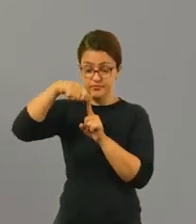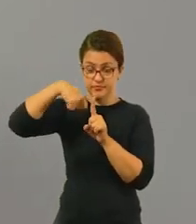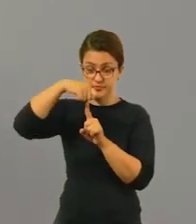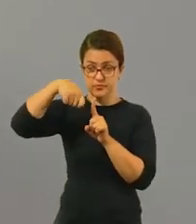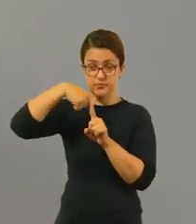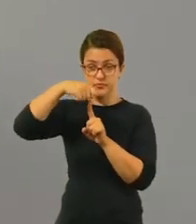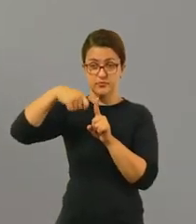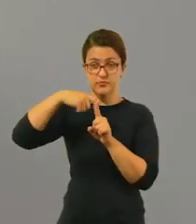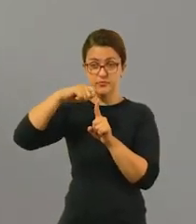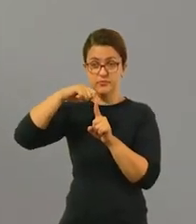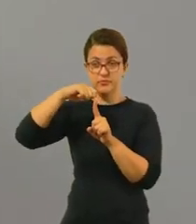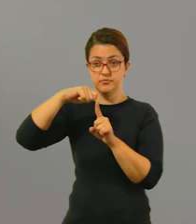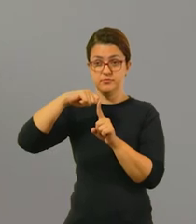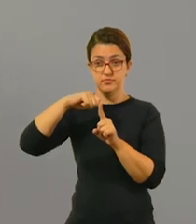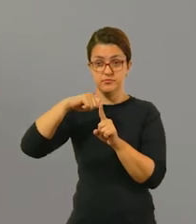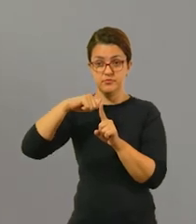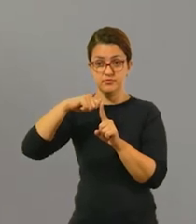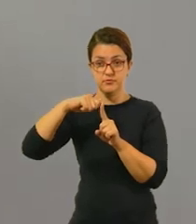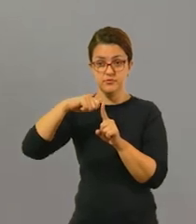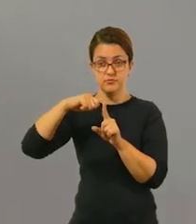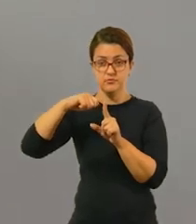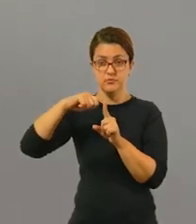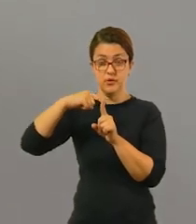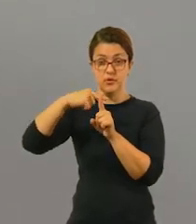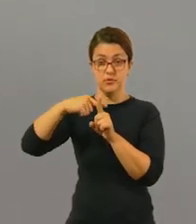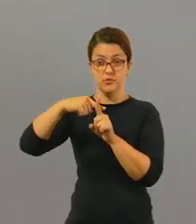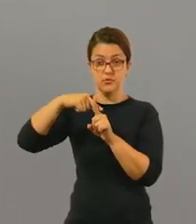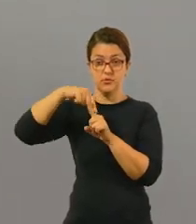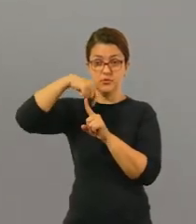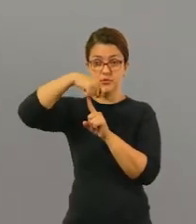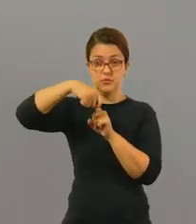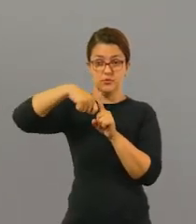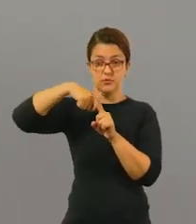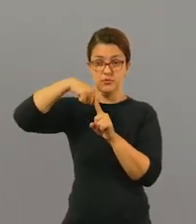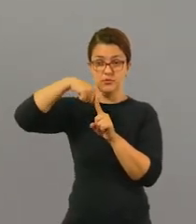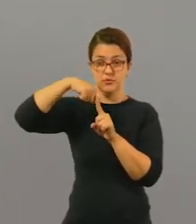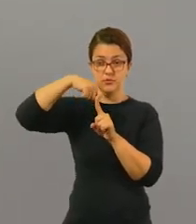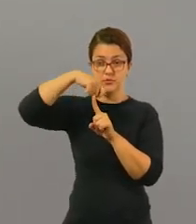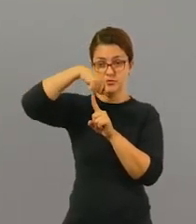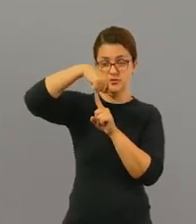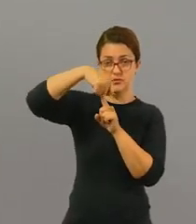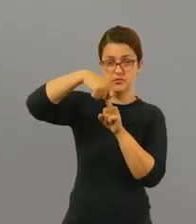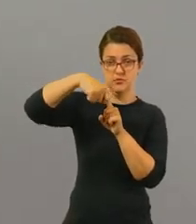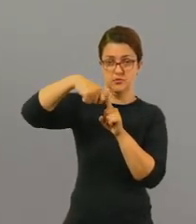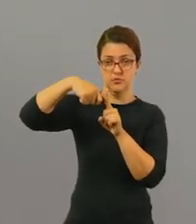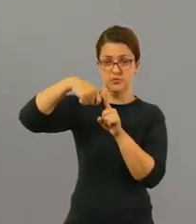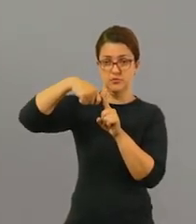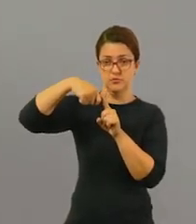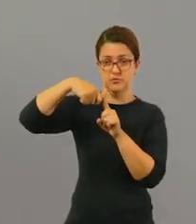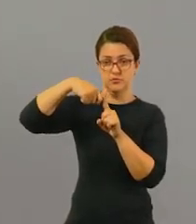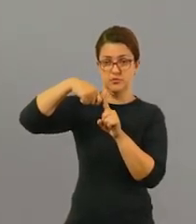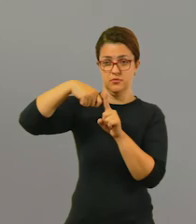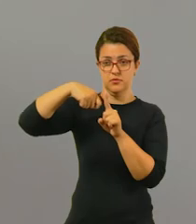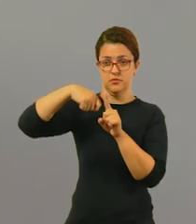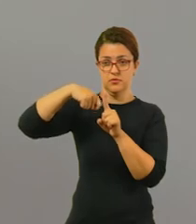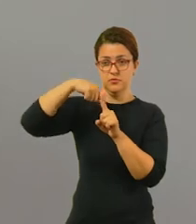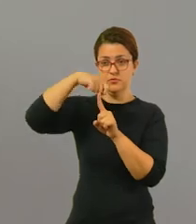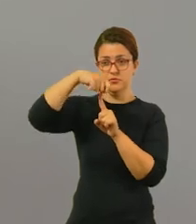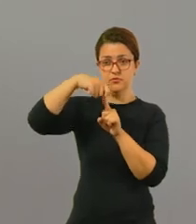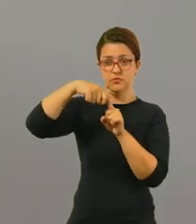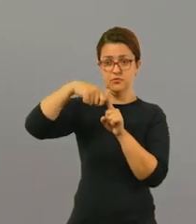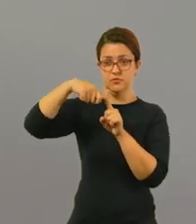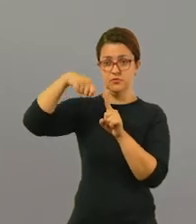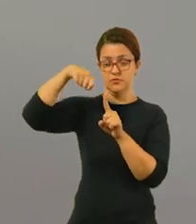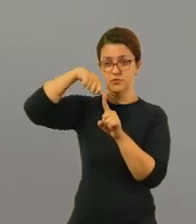centro, dê uma laçadinha e passe por cima. Depois, sempre